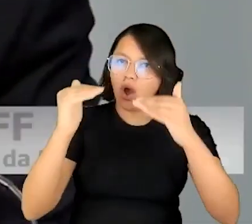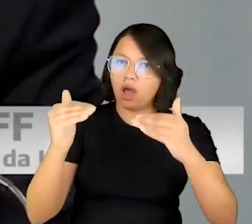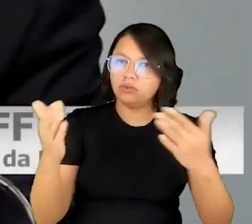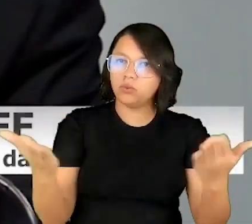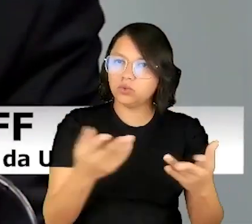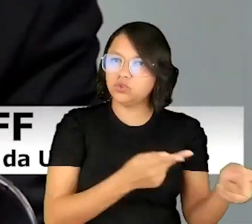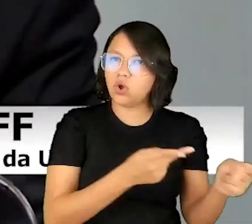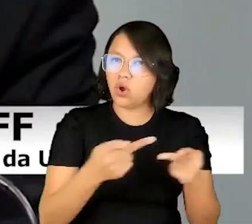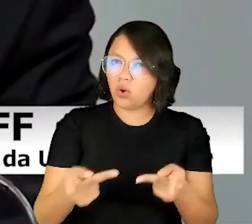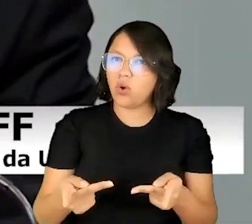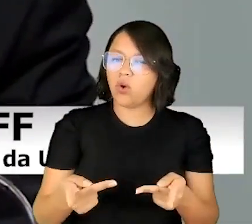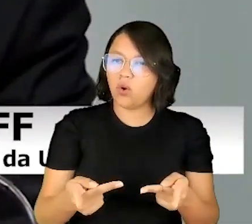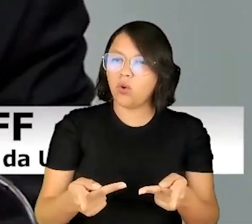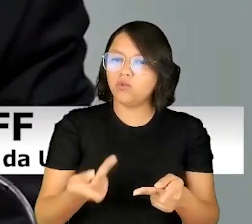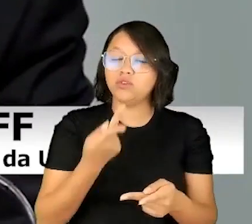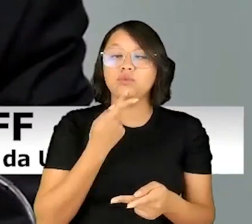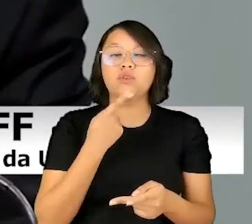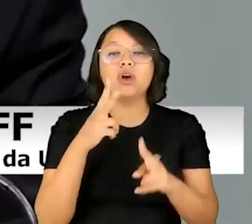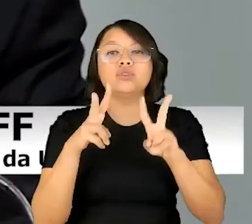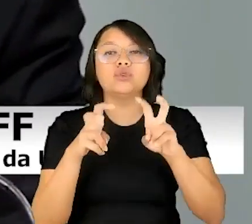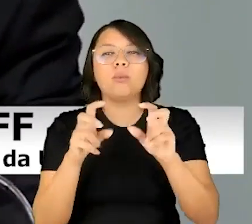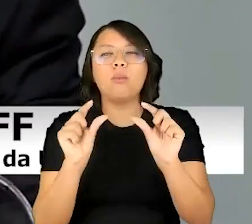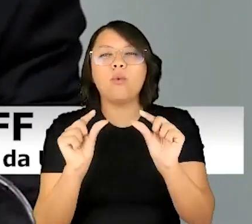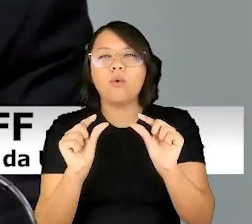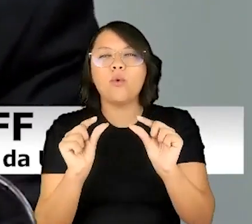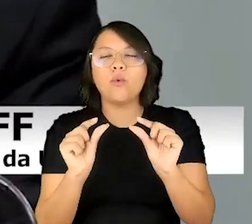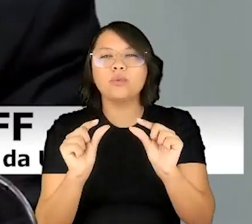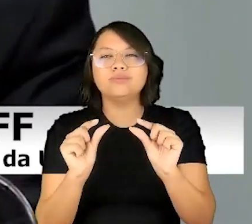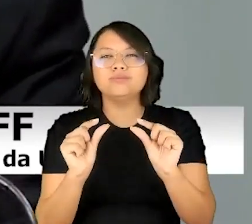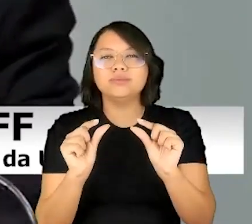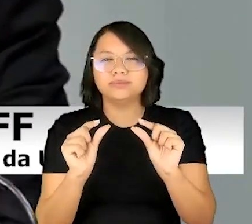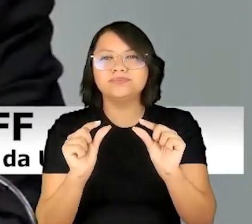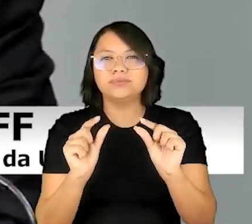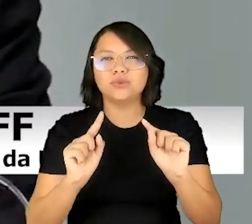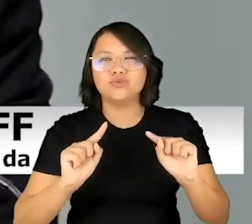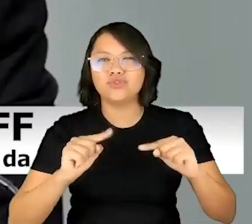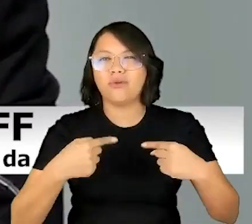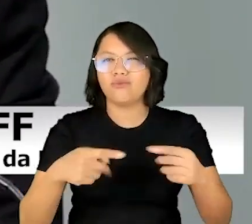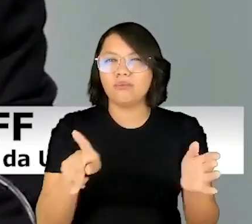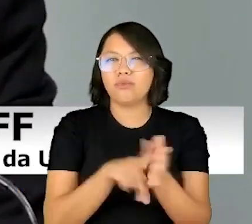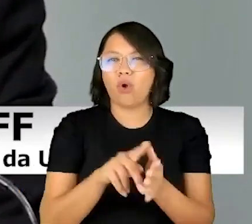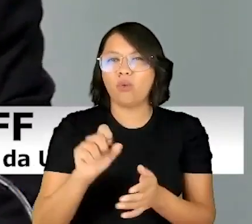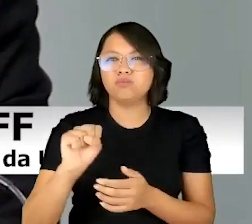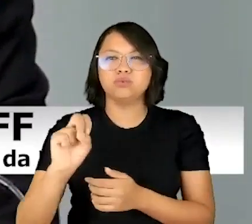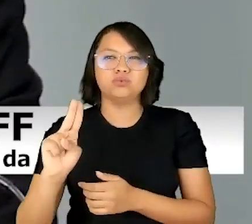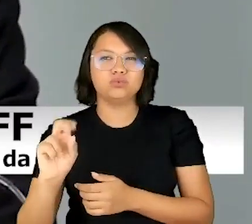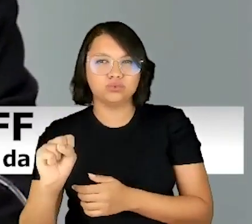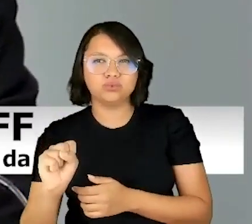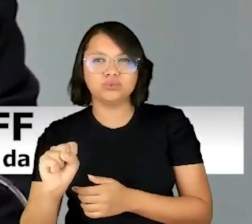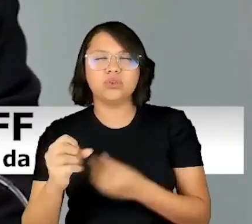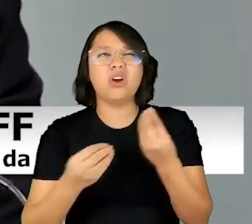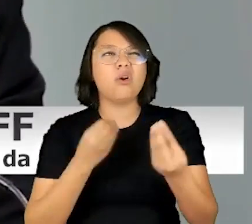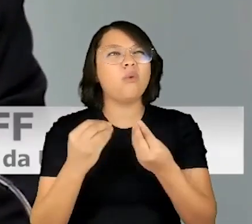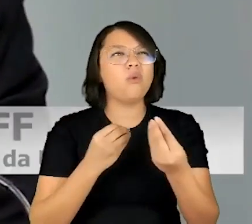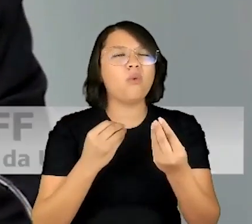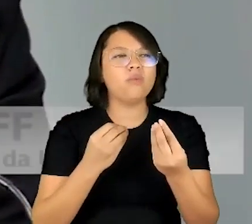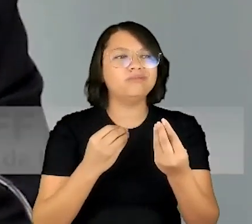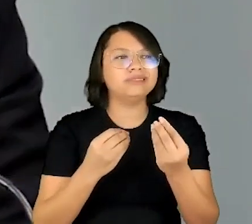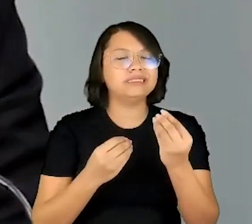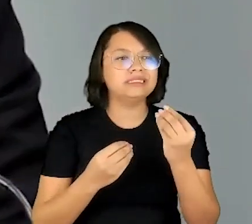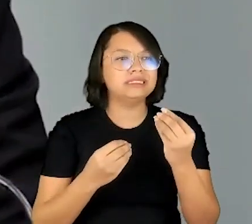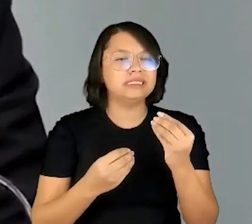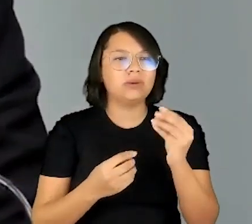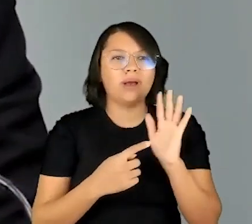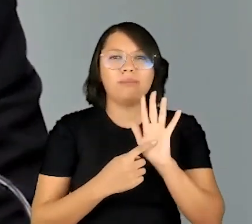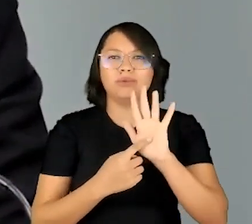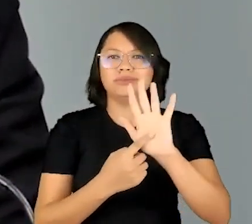desembargador, para falar sobre um pouquinho sobre os desafios do SUS. E eu pensei muito como eu apresentaria esse tema a